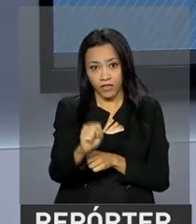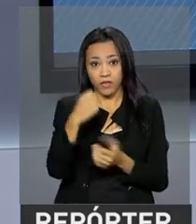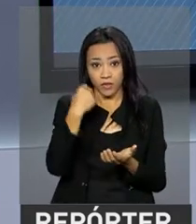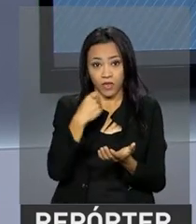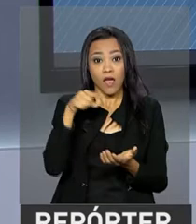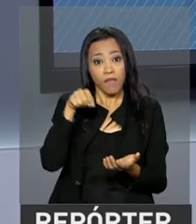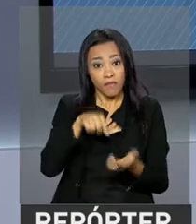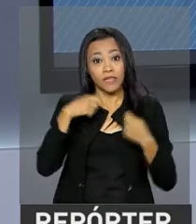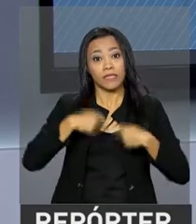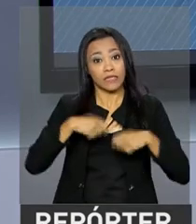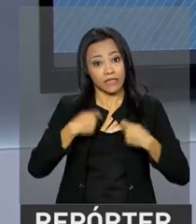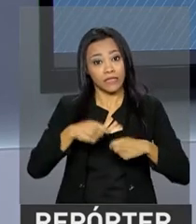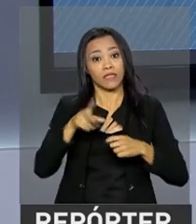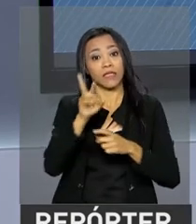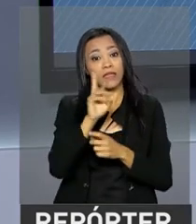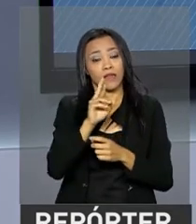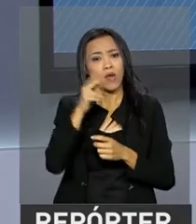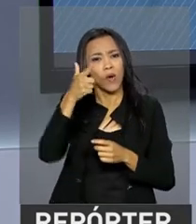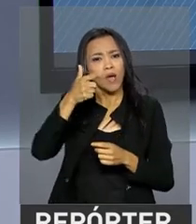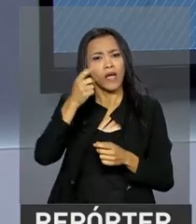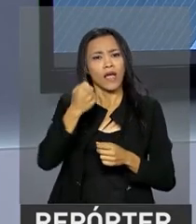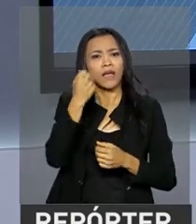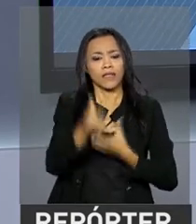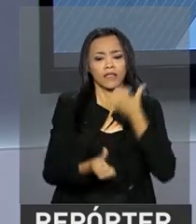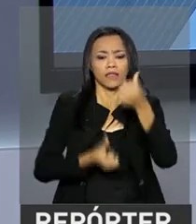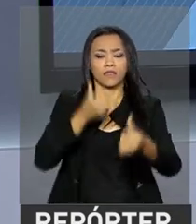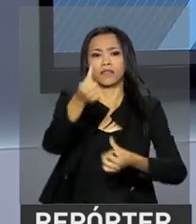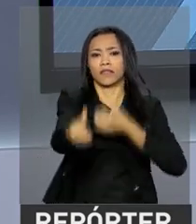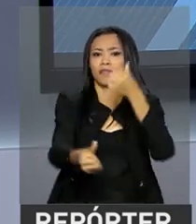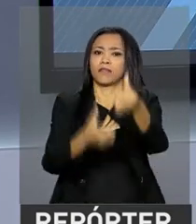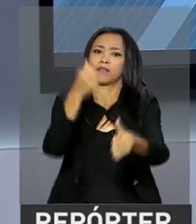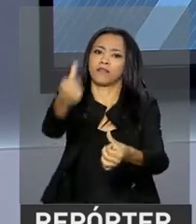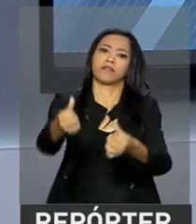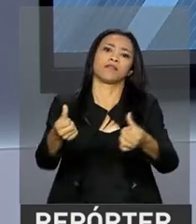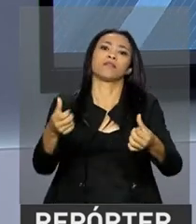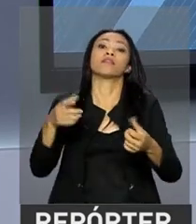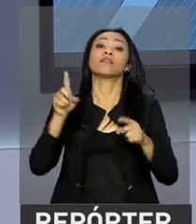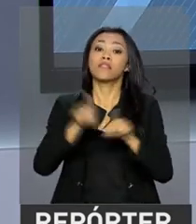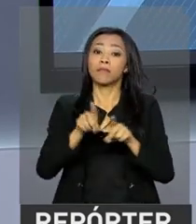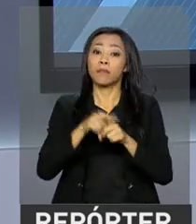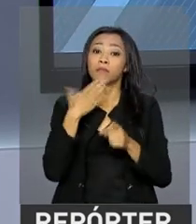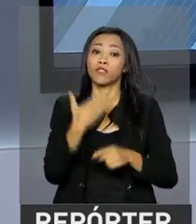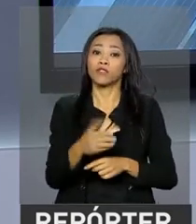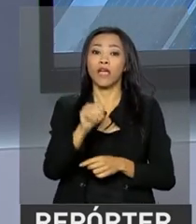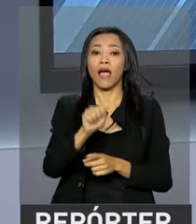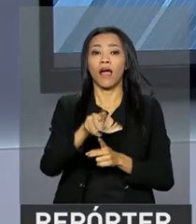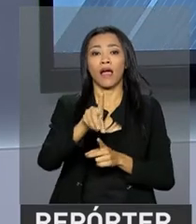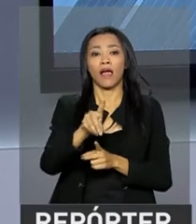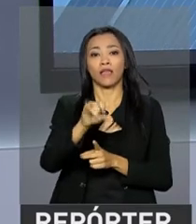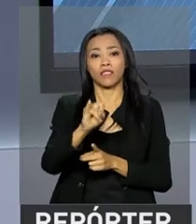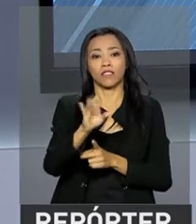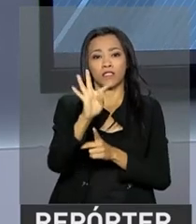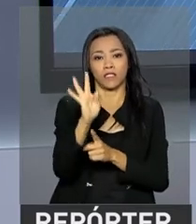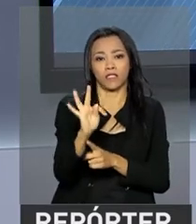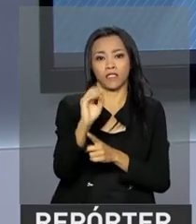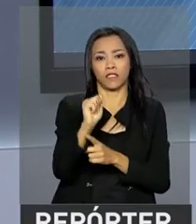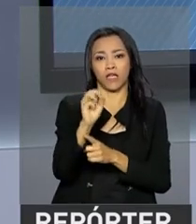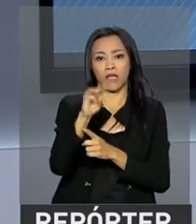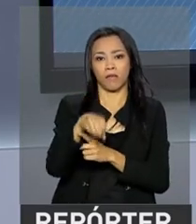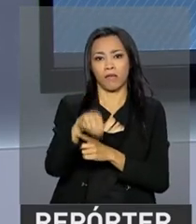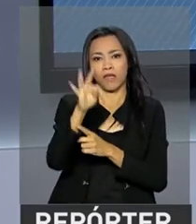fies devem ser renovados a cada semestre o pedido de aditamento é feito inicialmente pelas